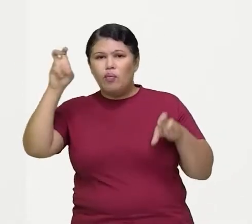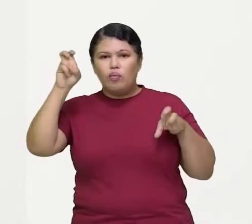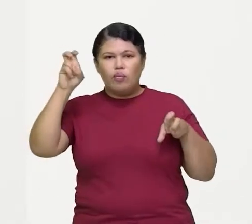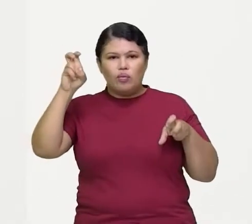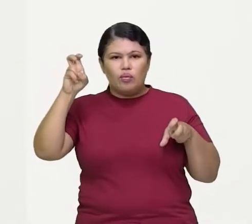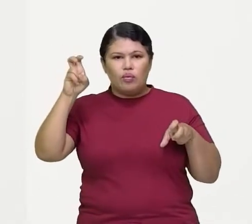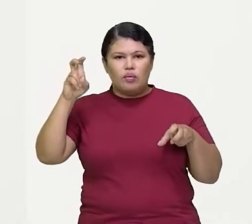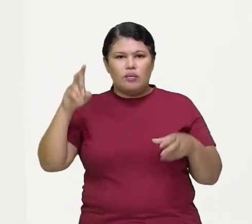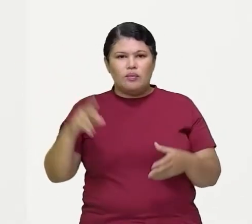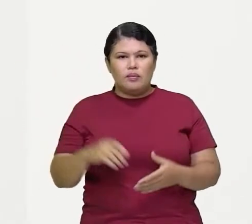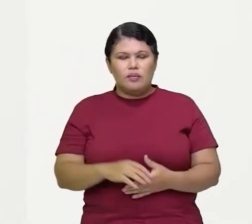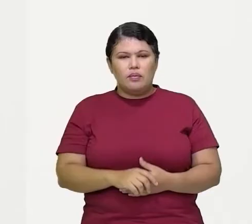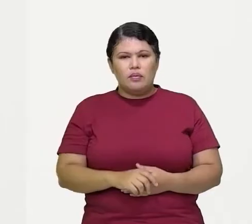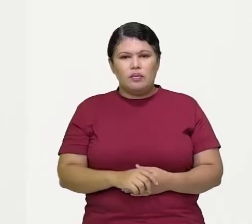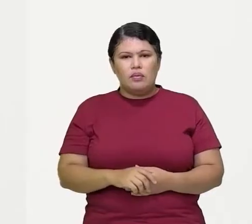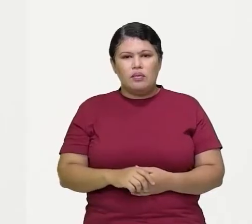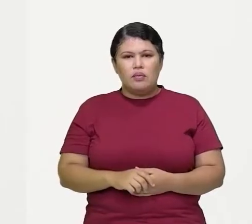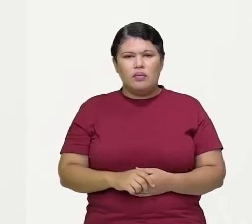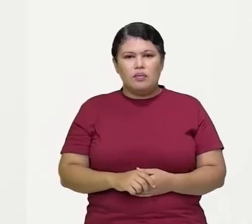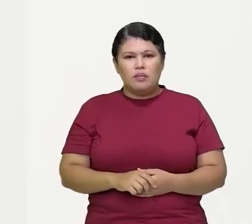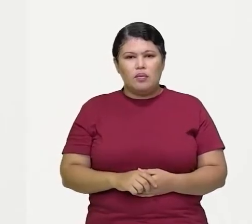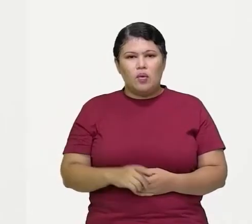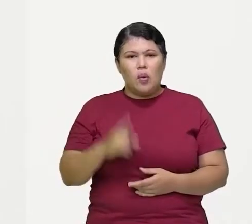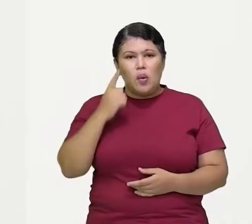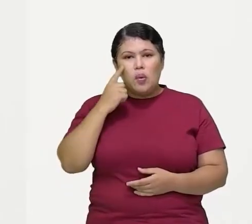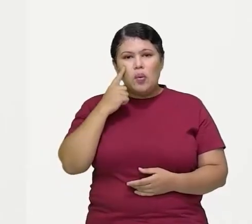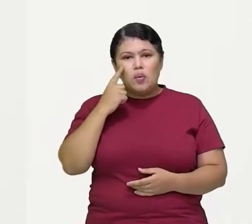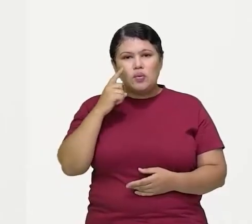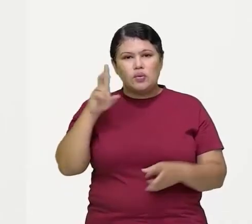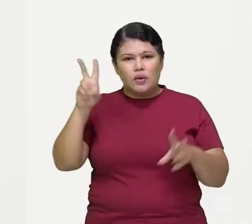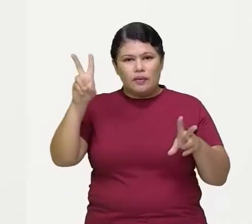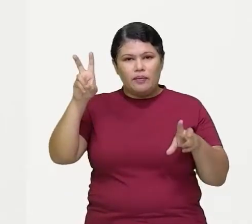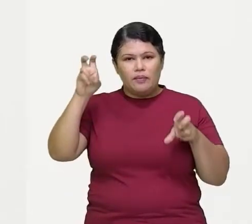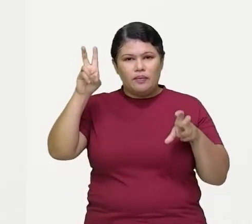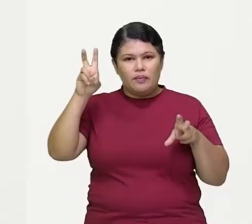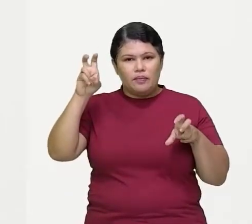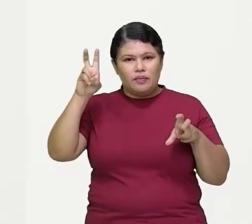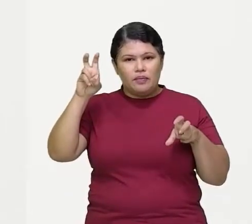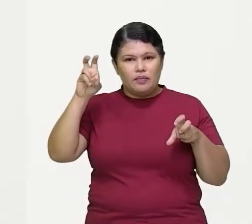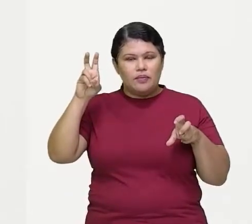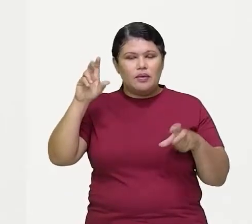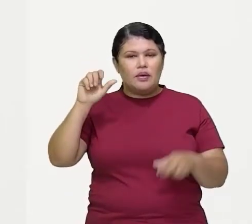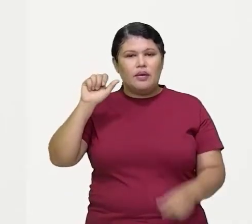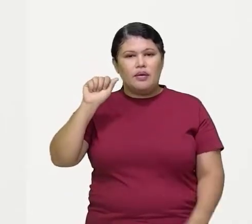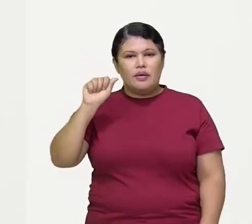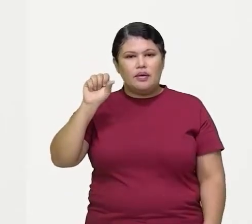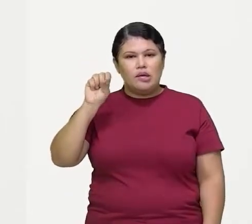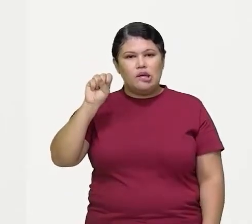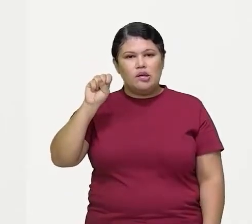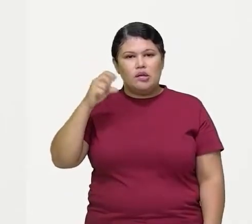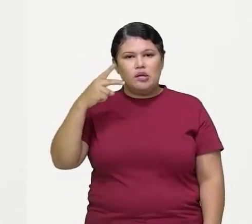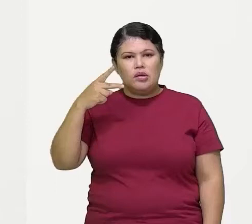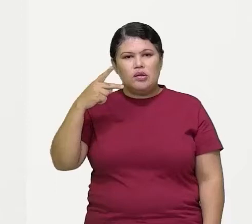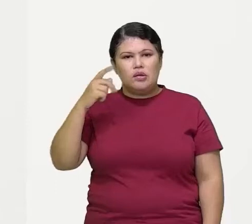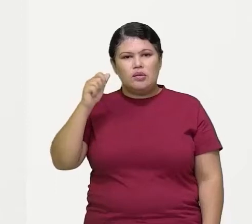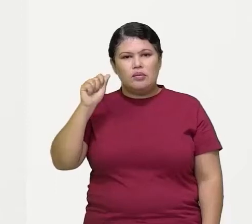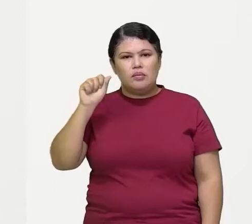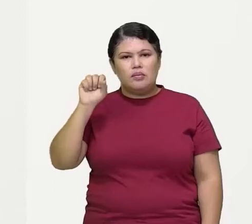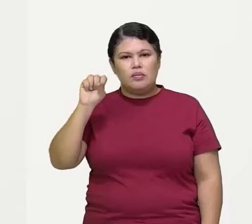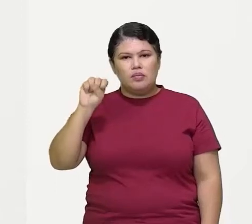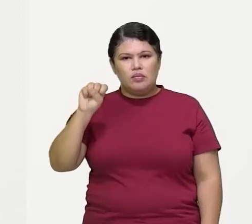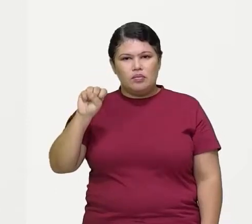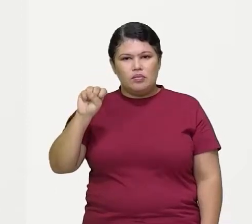usou aqui, ó. Ok? Nós estamos usando o que aqui? As